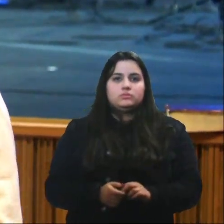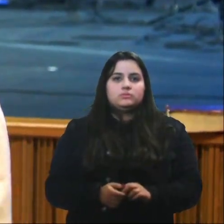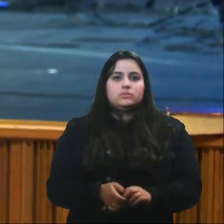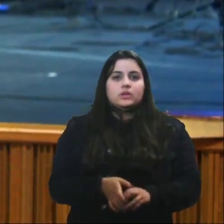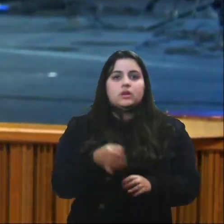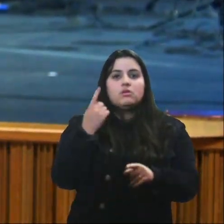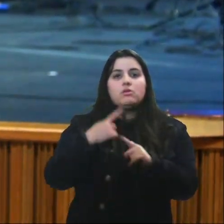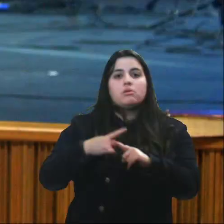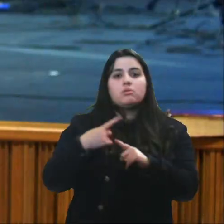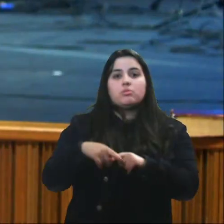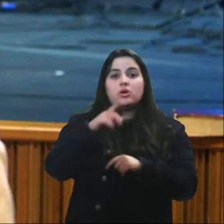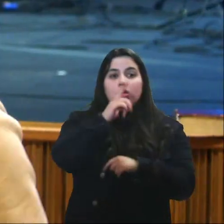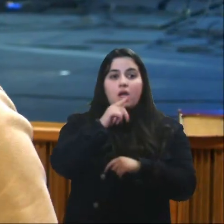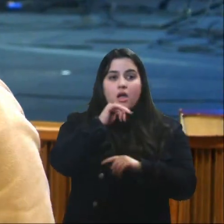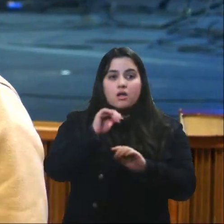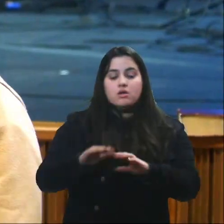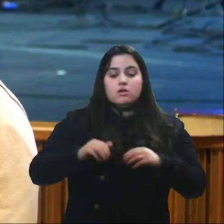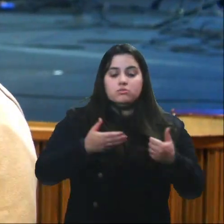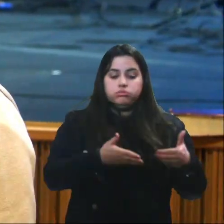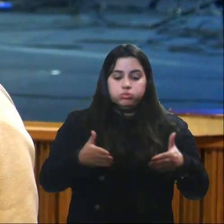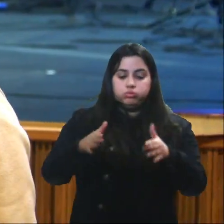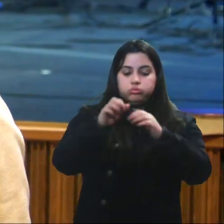Porque o rio passou.